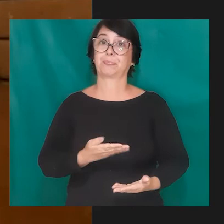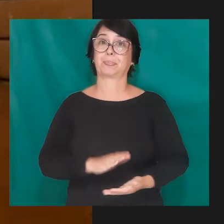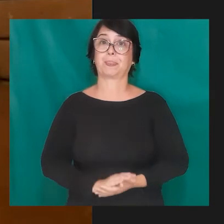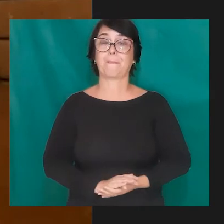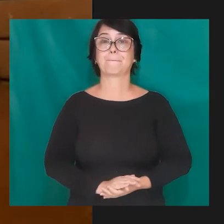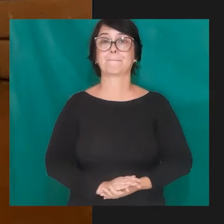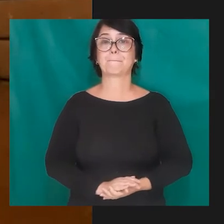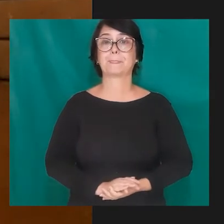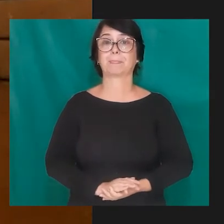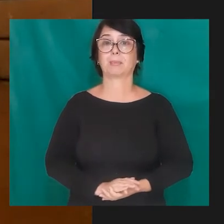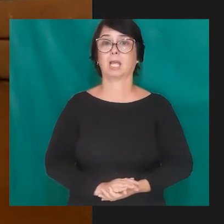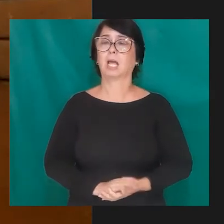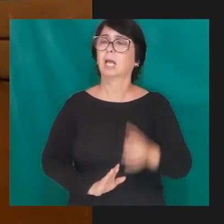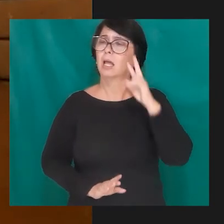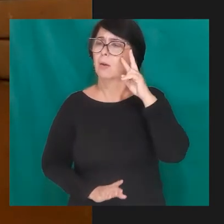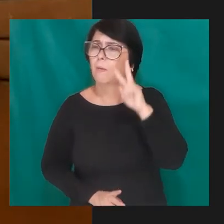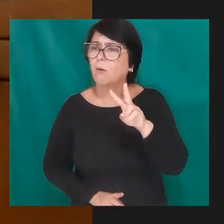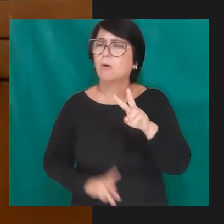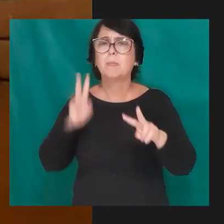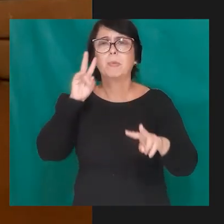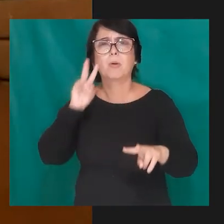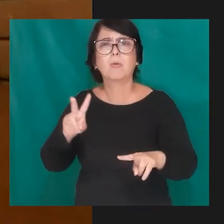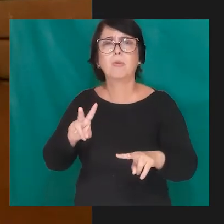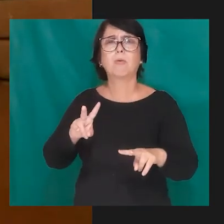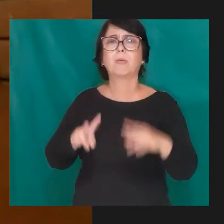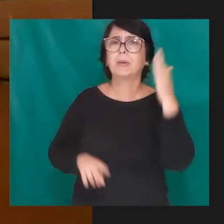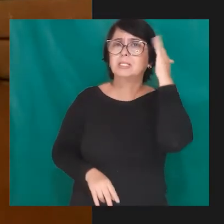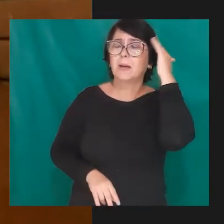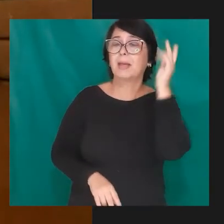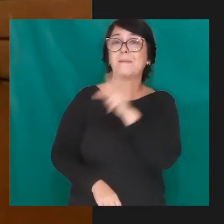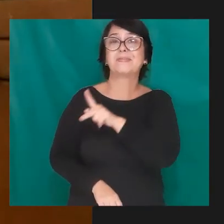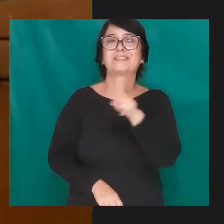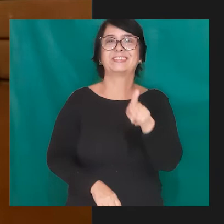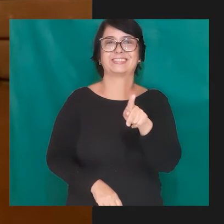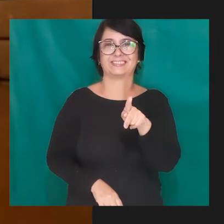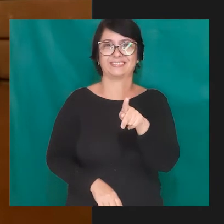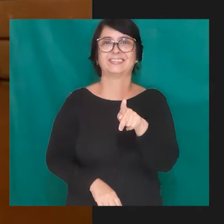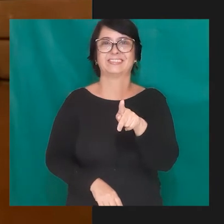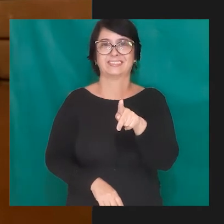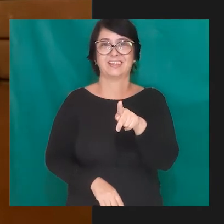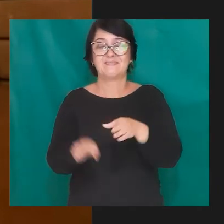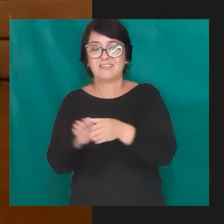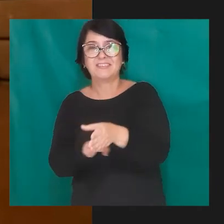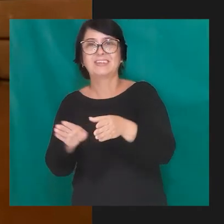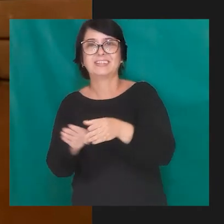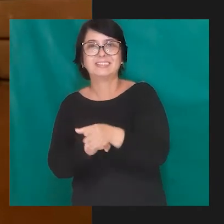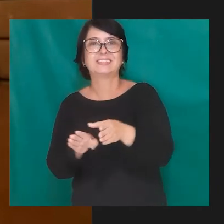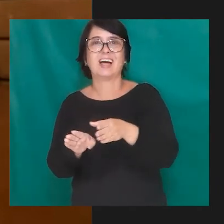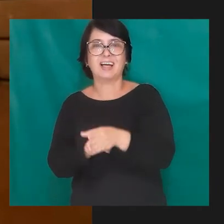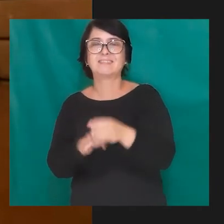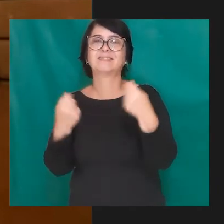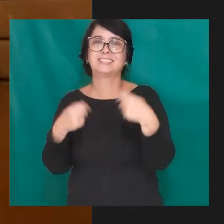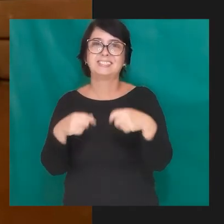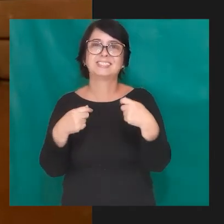local, né? Então eu procuro estar sempre lá, indo ver, mas o professor é a nossa, é a fábrica de gaiteiros dentro daquele município. Então a gente